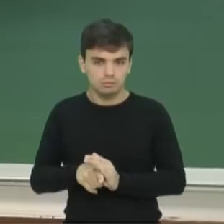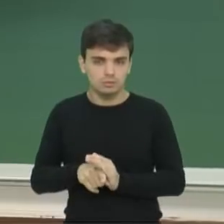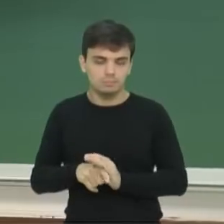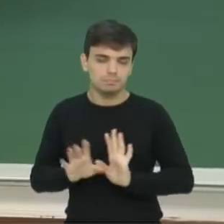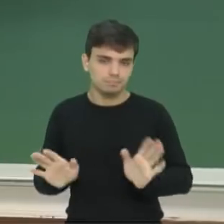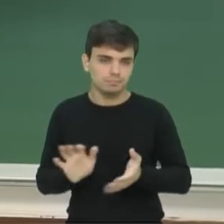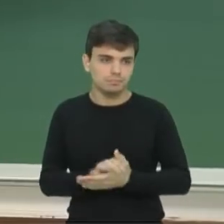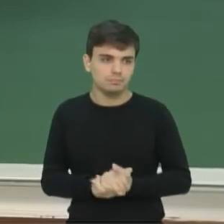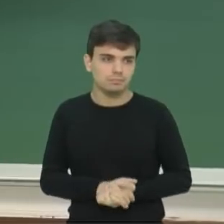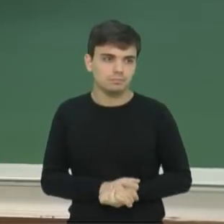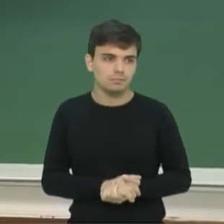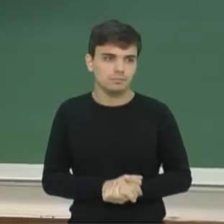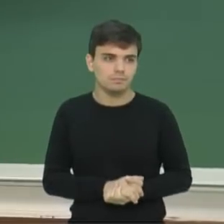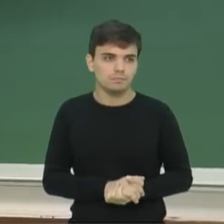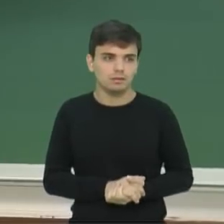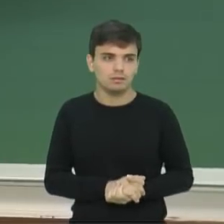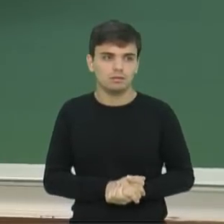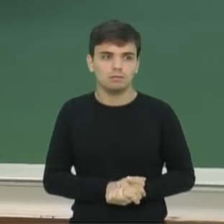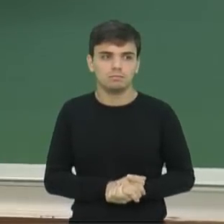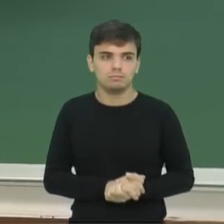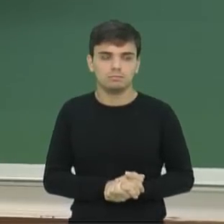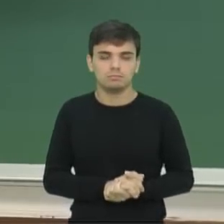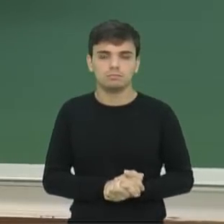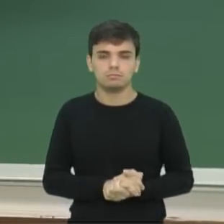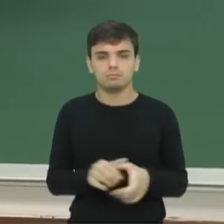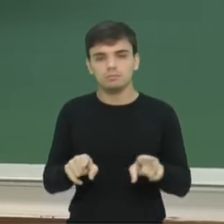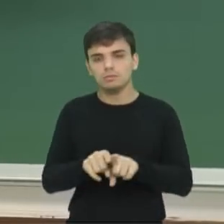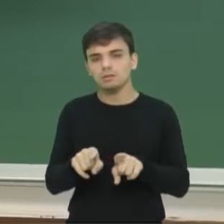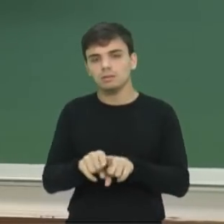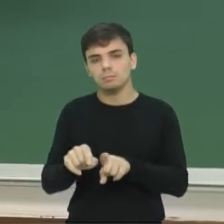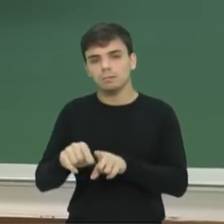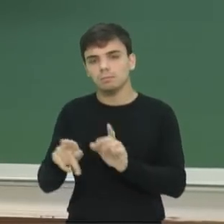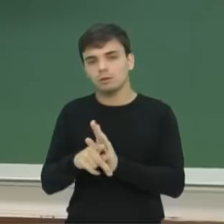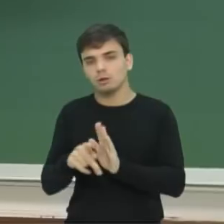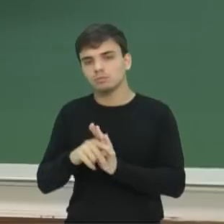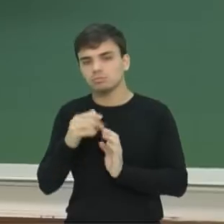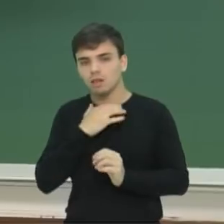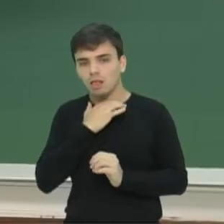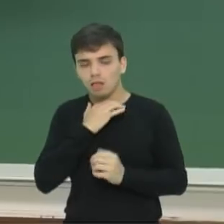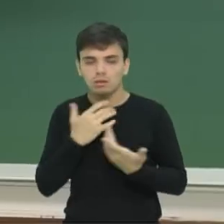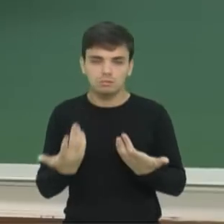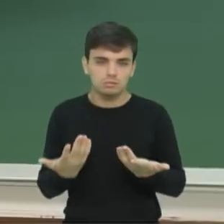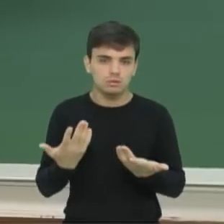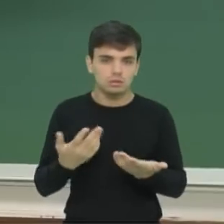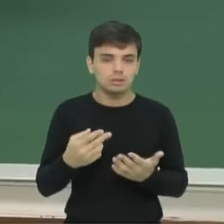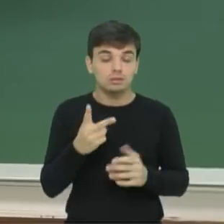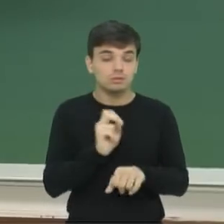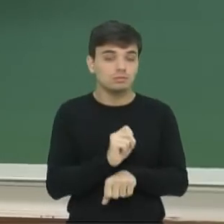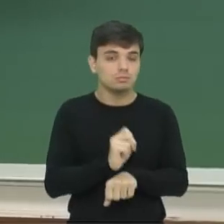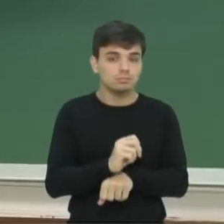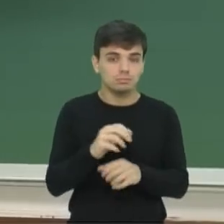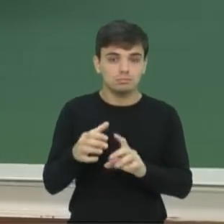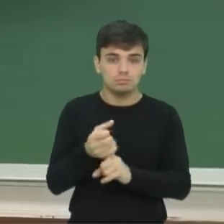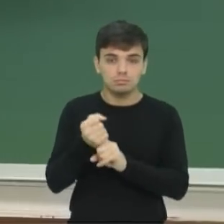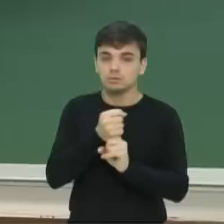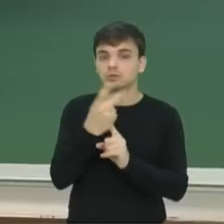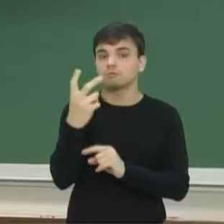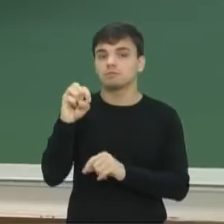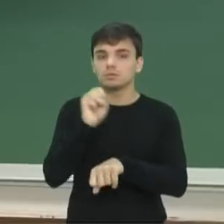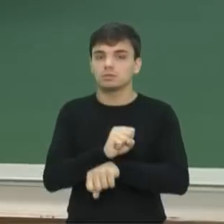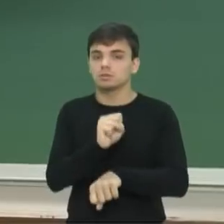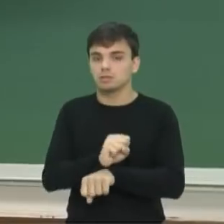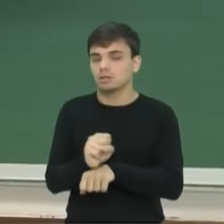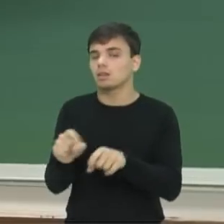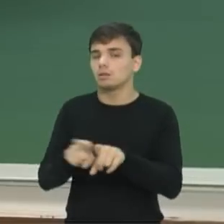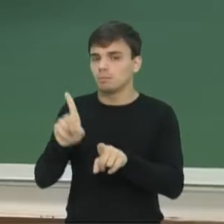acaba interrompendo a luta. Então é também a parte de estrangulamento. Se eu imobilizar o adversário por 20 segundos, também caracteriza um ippon.